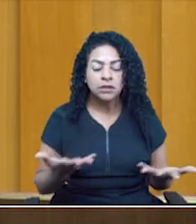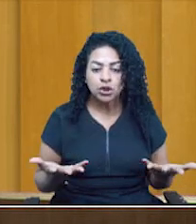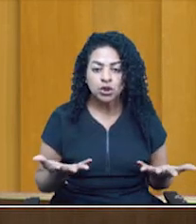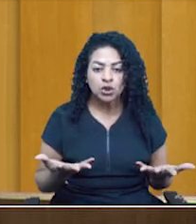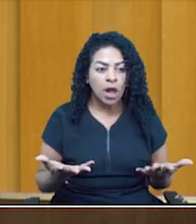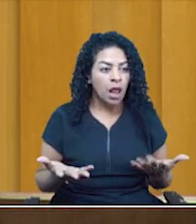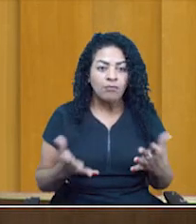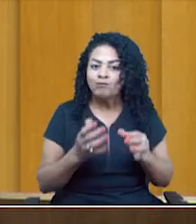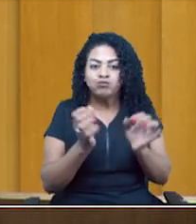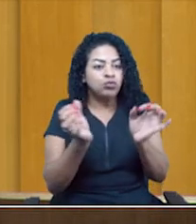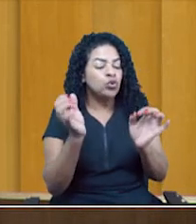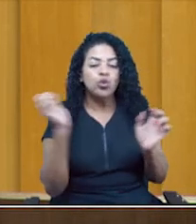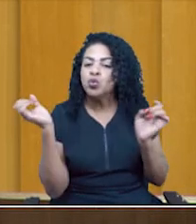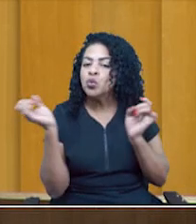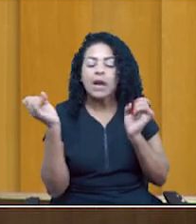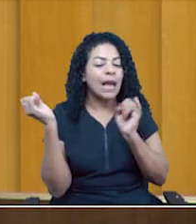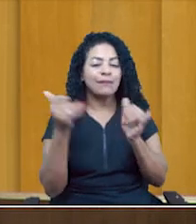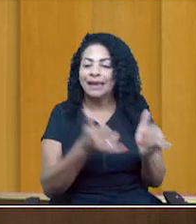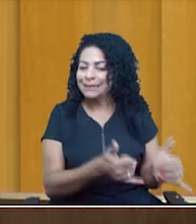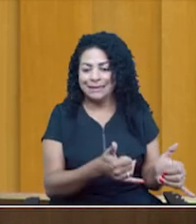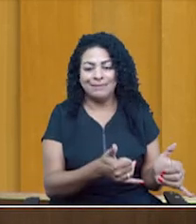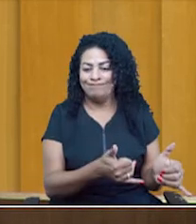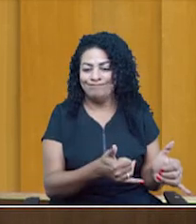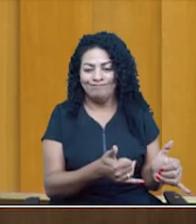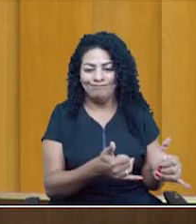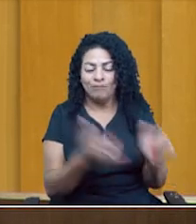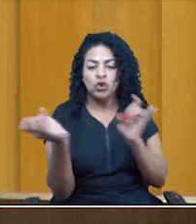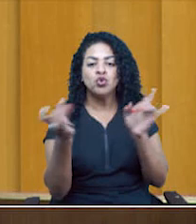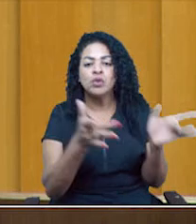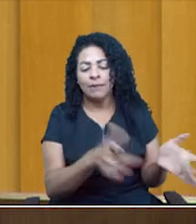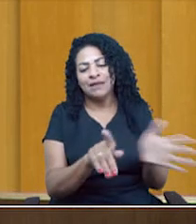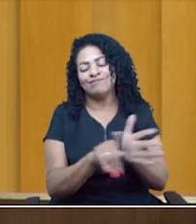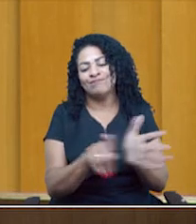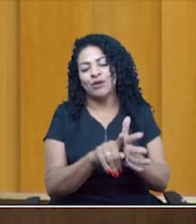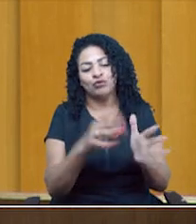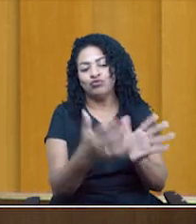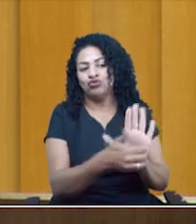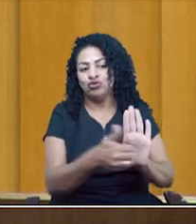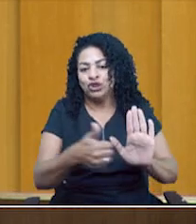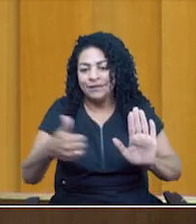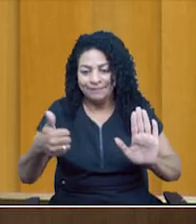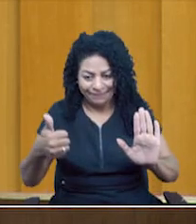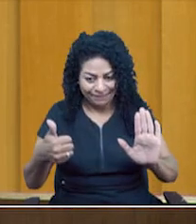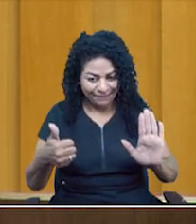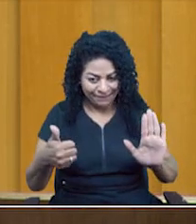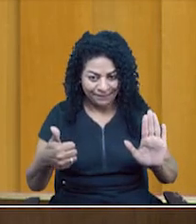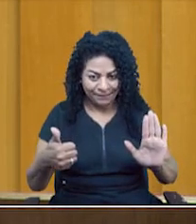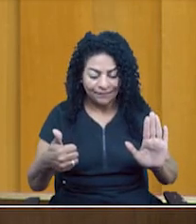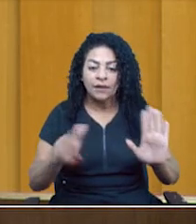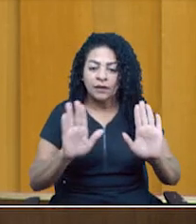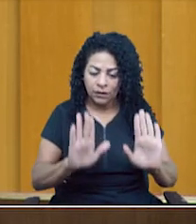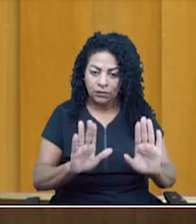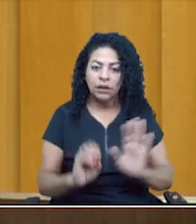Então, uma manifestação numa rede social pode acarretar uma situação